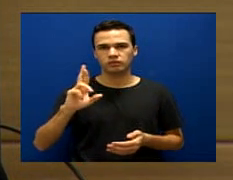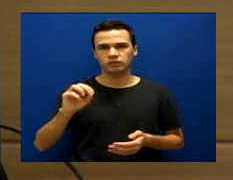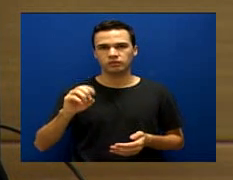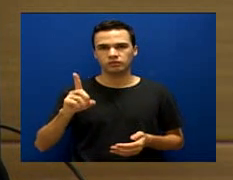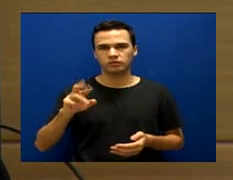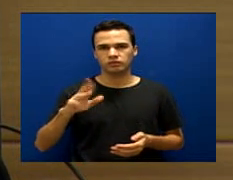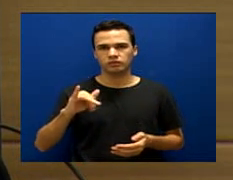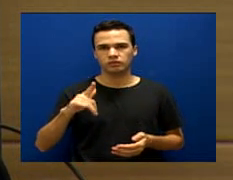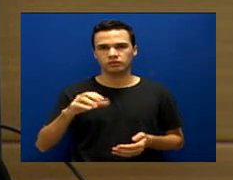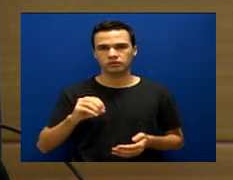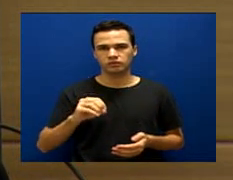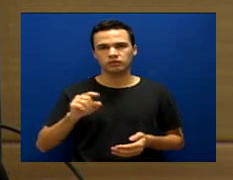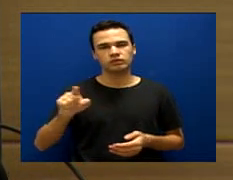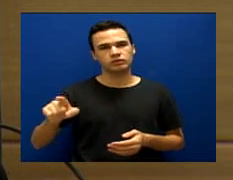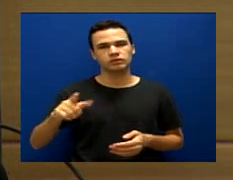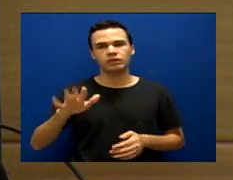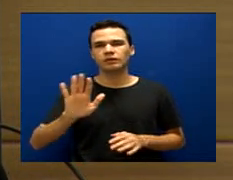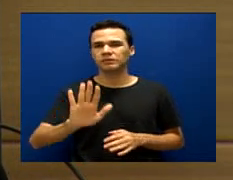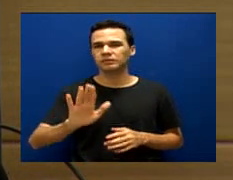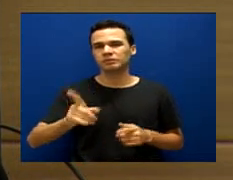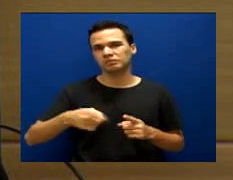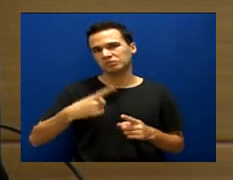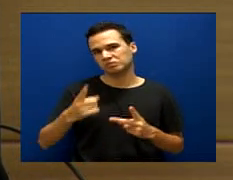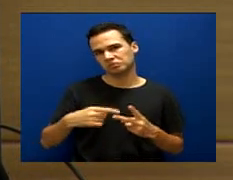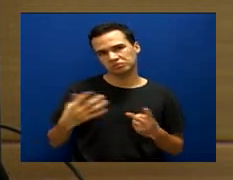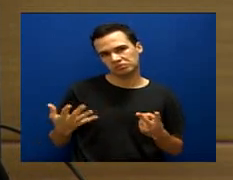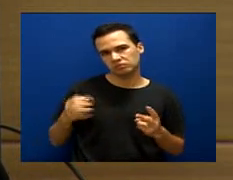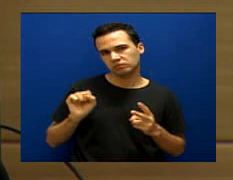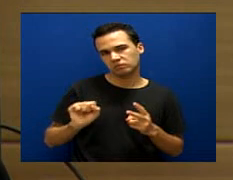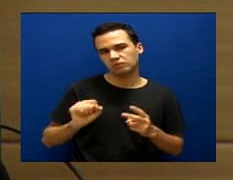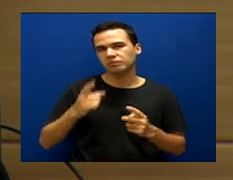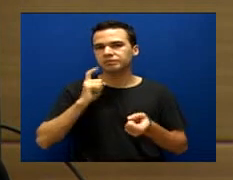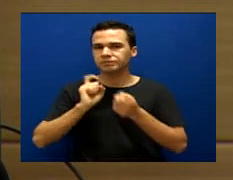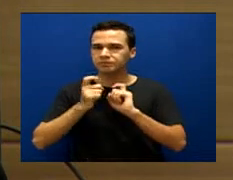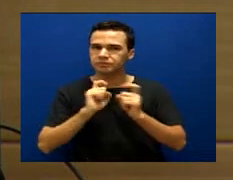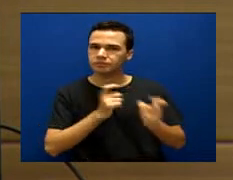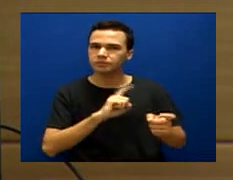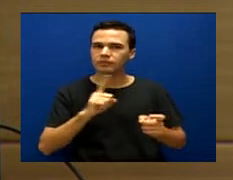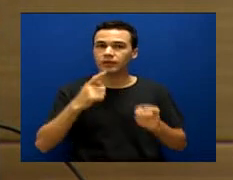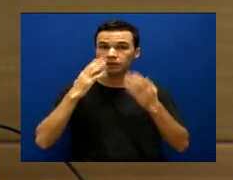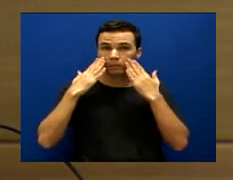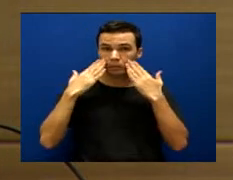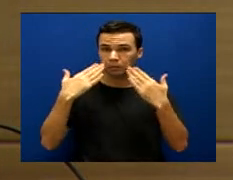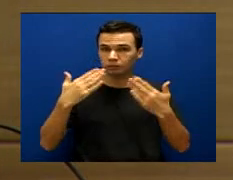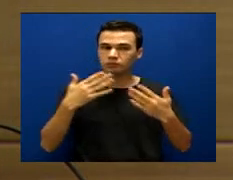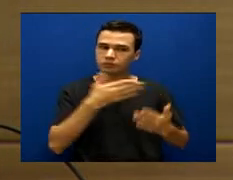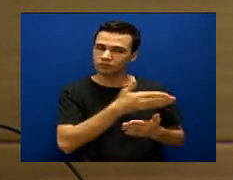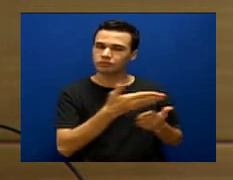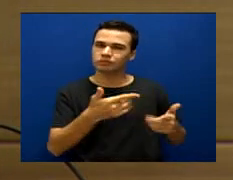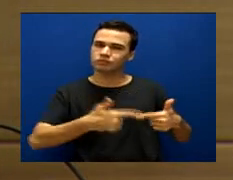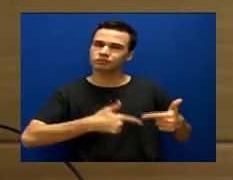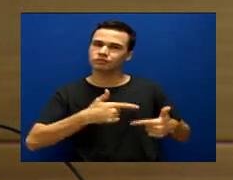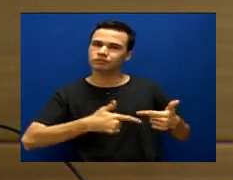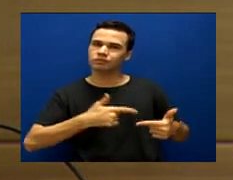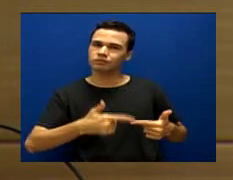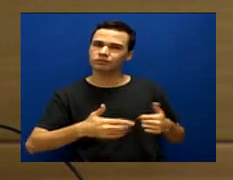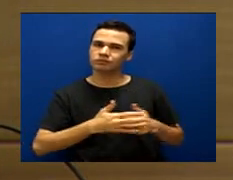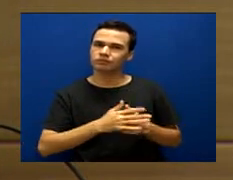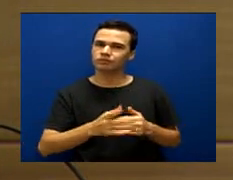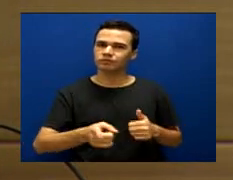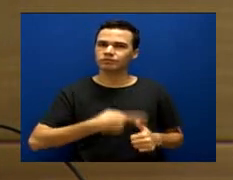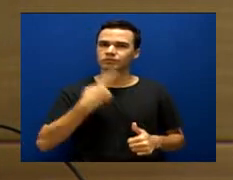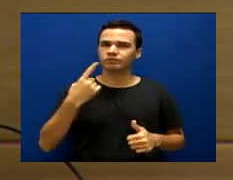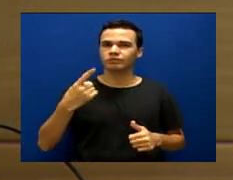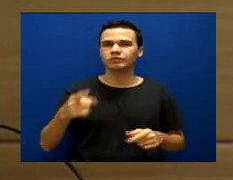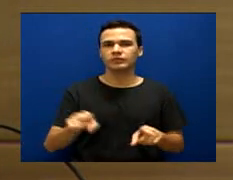Moreno, né, mais uma ou duas reuniões, e estarmos mostrando este trabalho. E nisso que